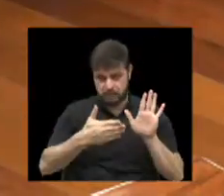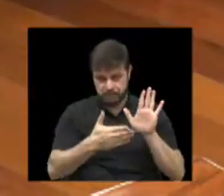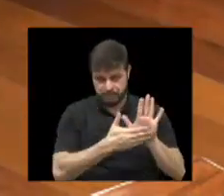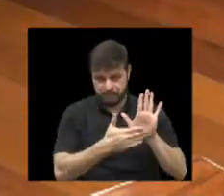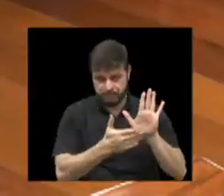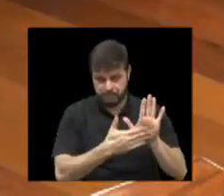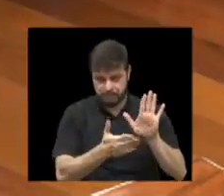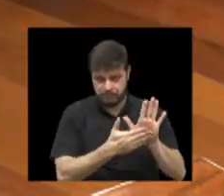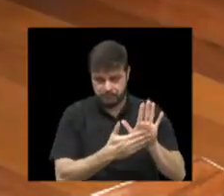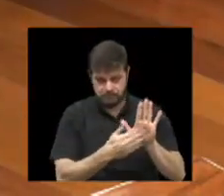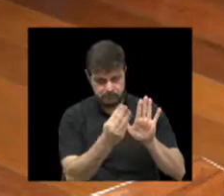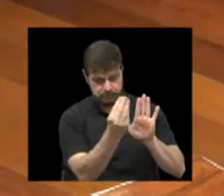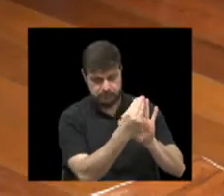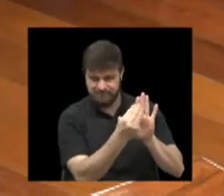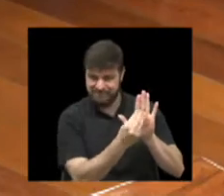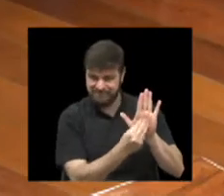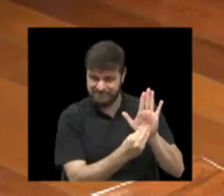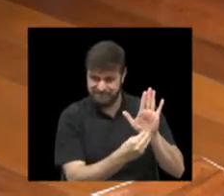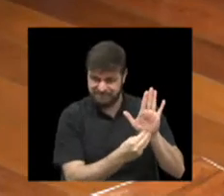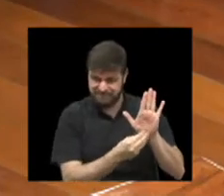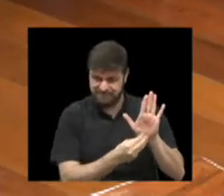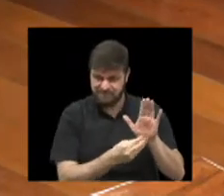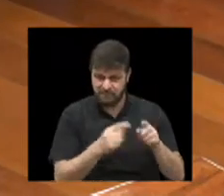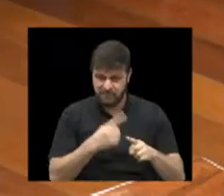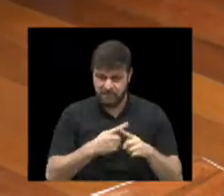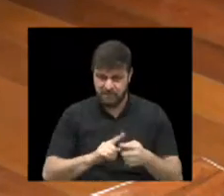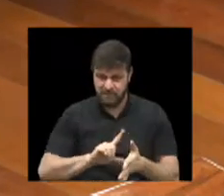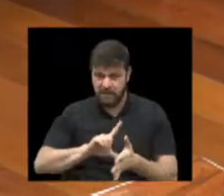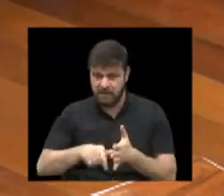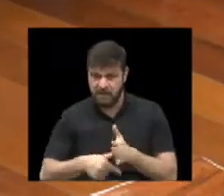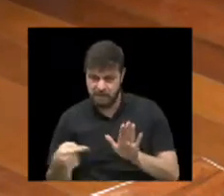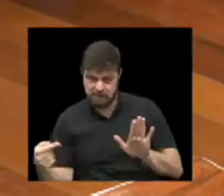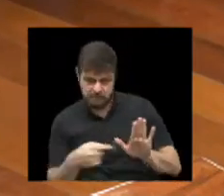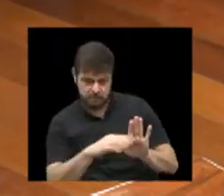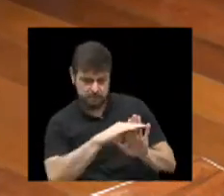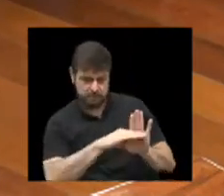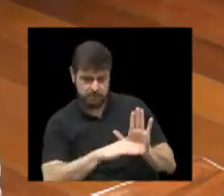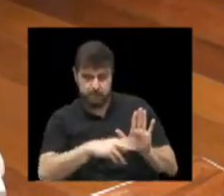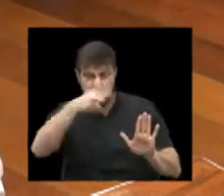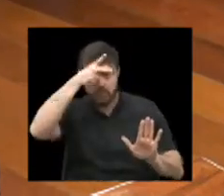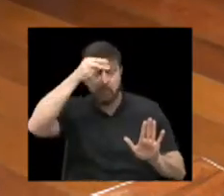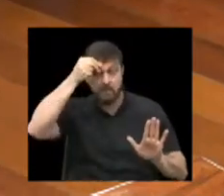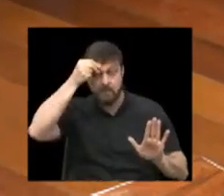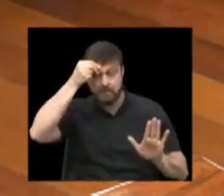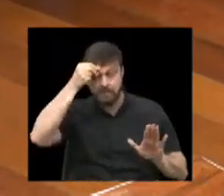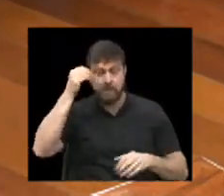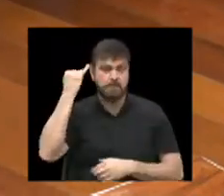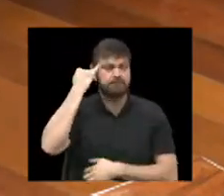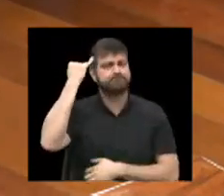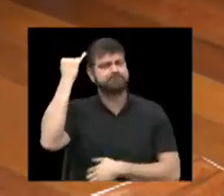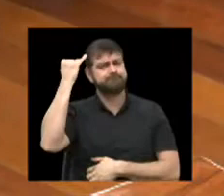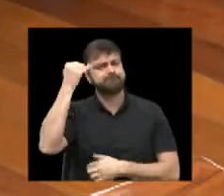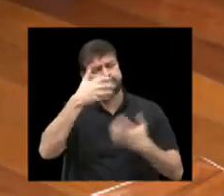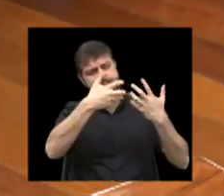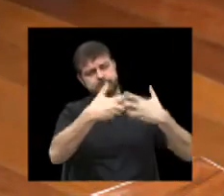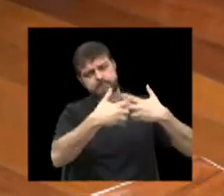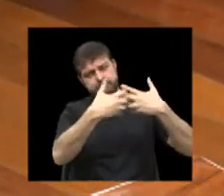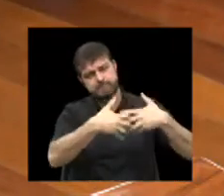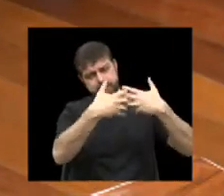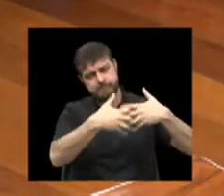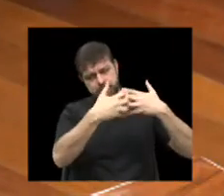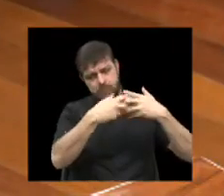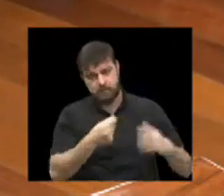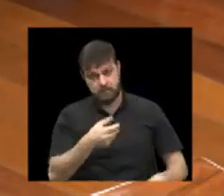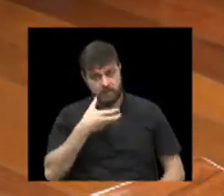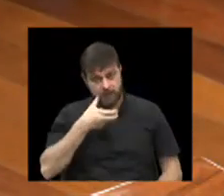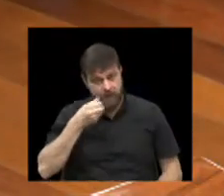na diretriz orçamentárias exatamente porque, a partir dessa diretriz, o prefeito pode planejar a lei orçamentária,